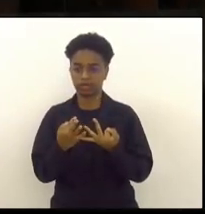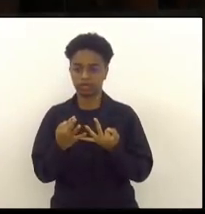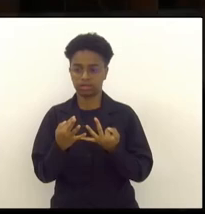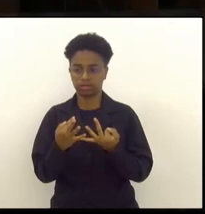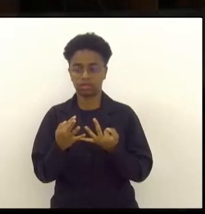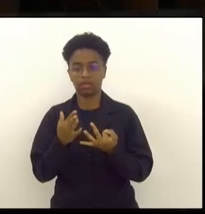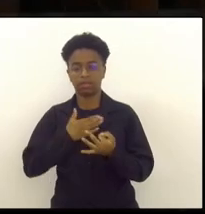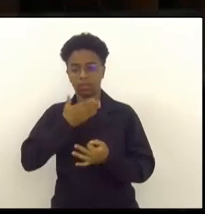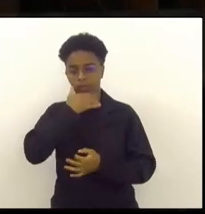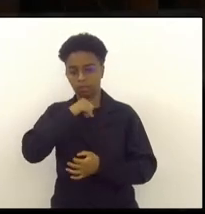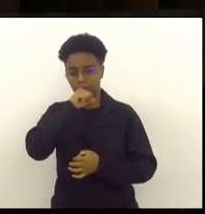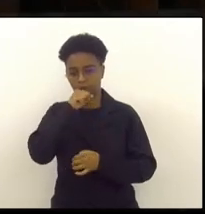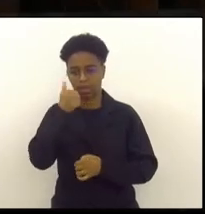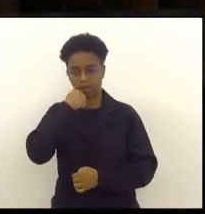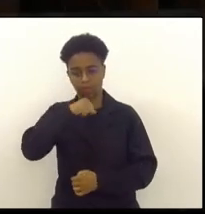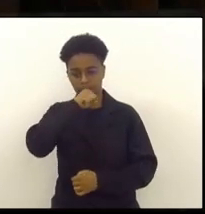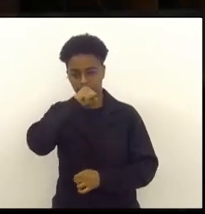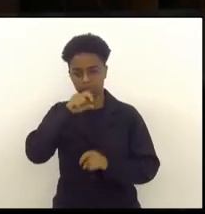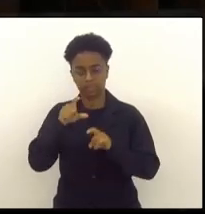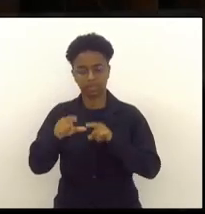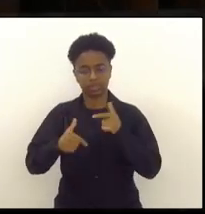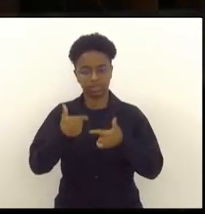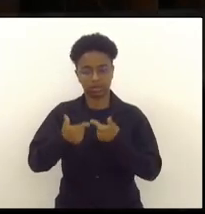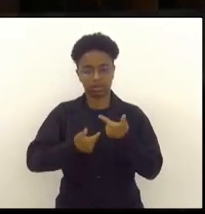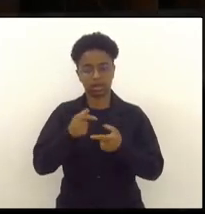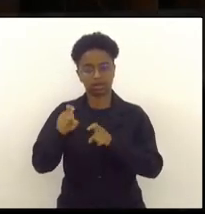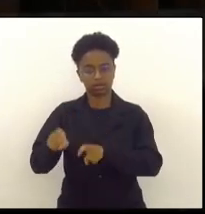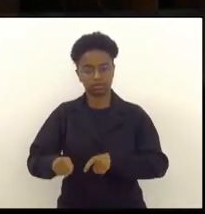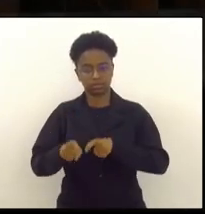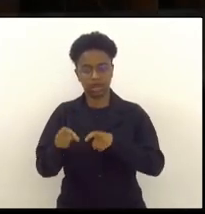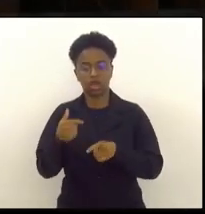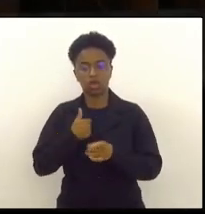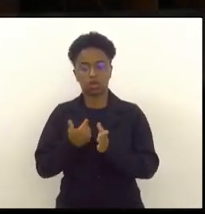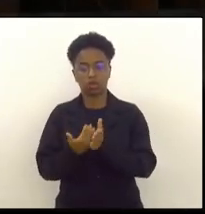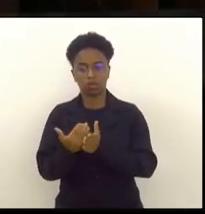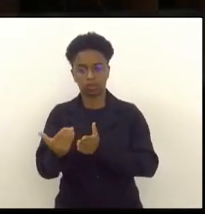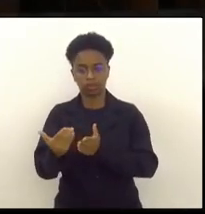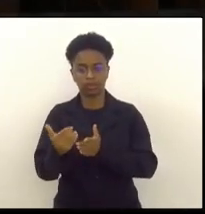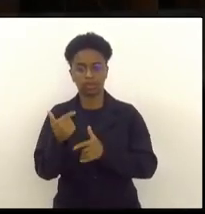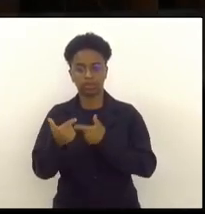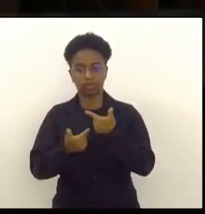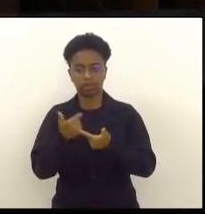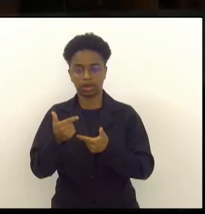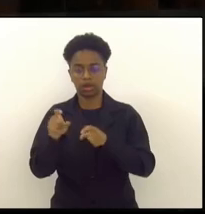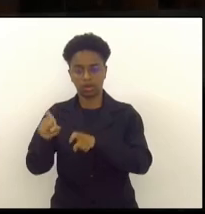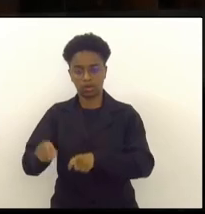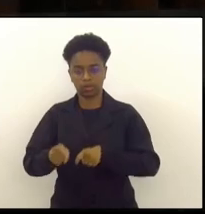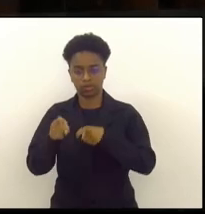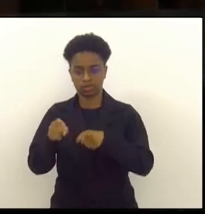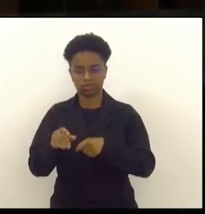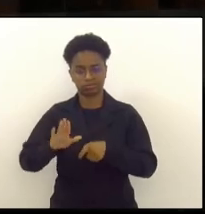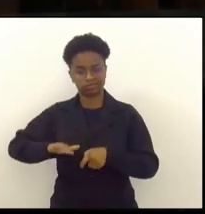de pai, mãe, agricultores e agricultura familiar. Eu iniciei trabalhando na roça muito cedo.